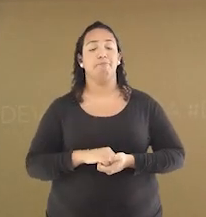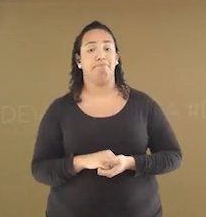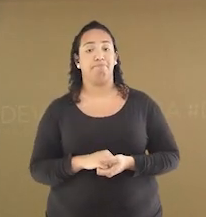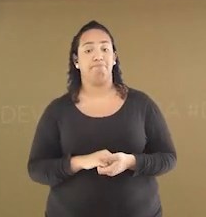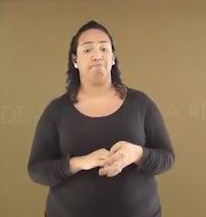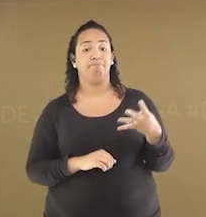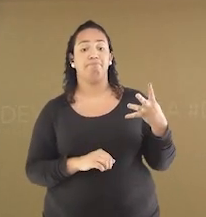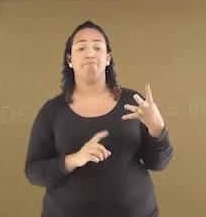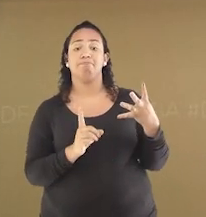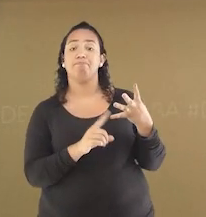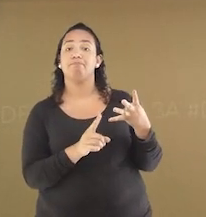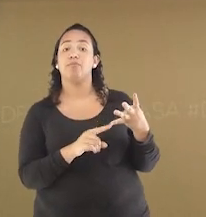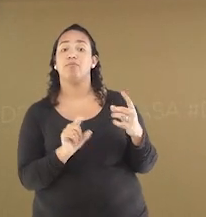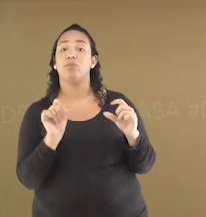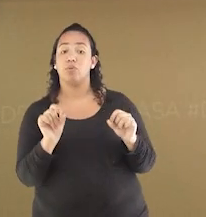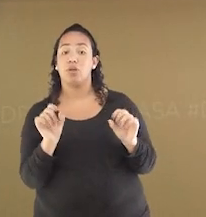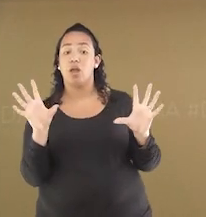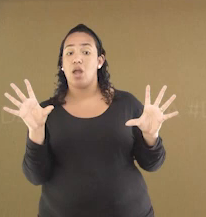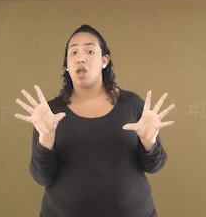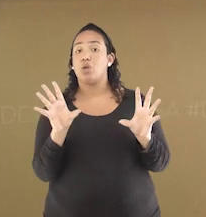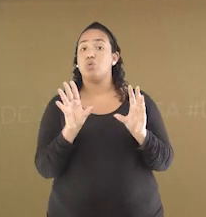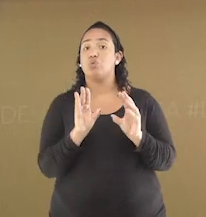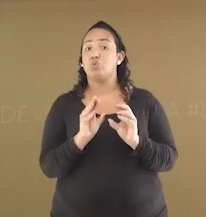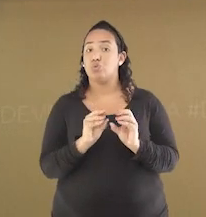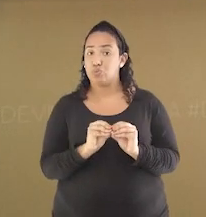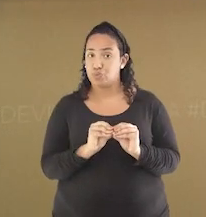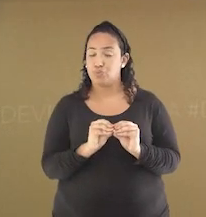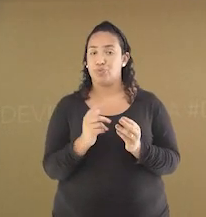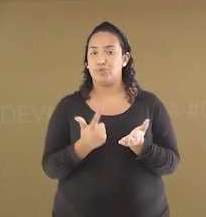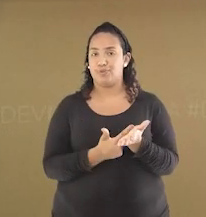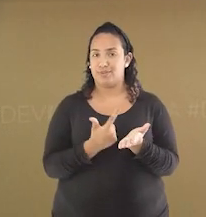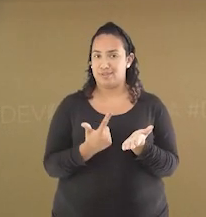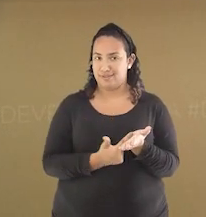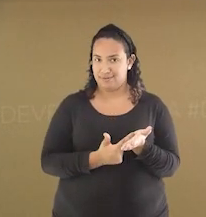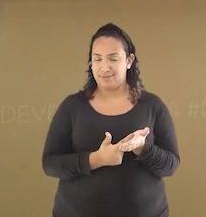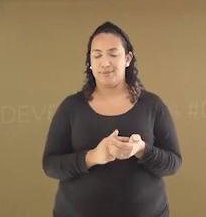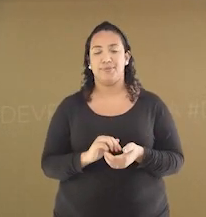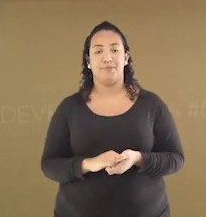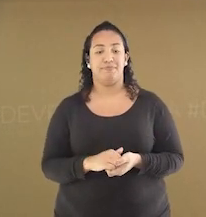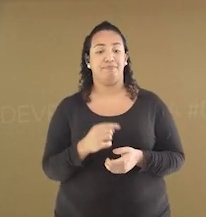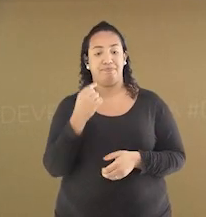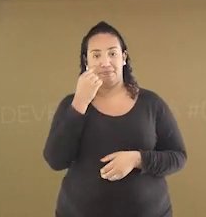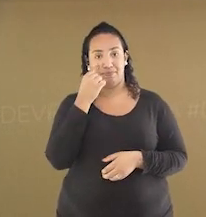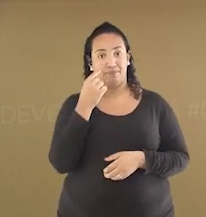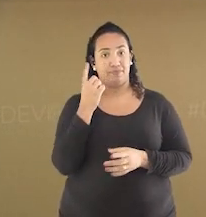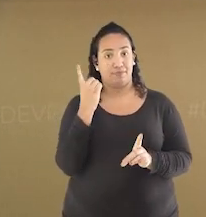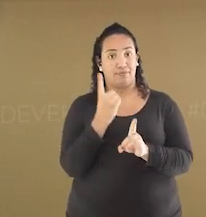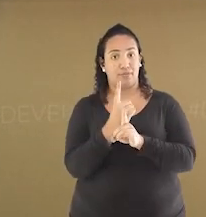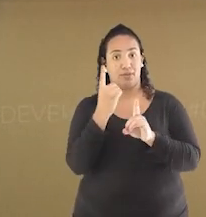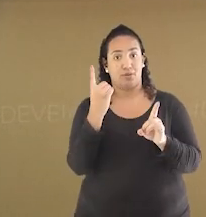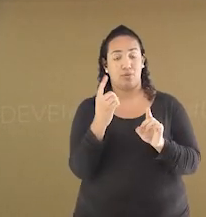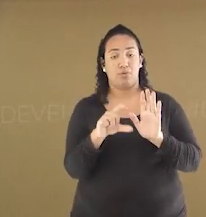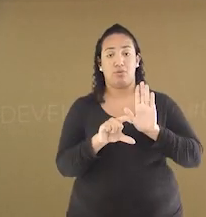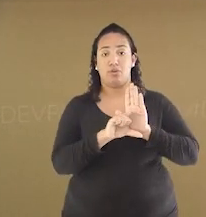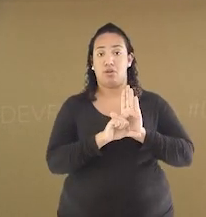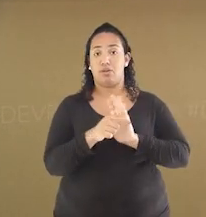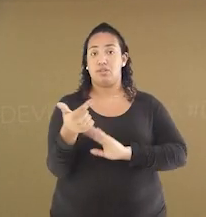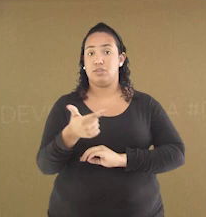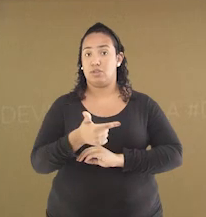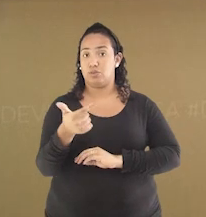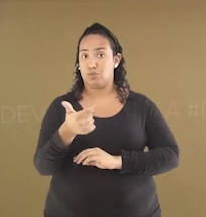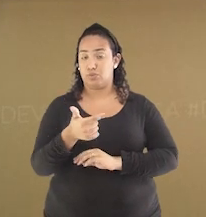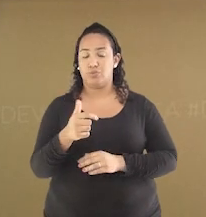O quarto elemento é o resumo do conteúdo da obra. Ele está aqui no